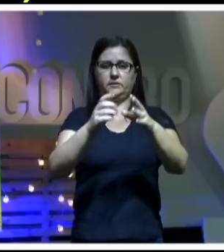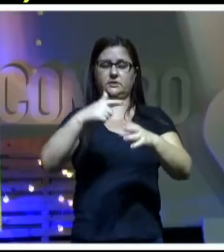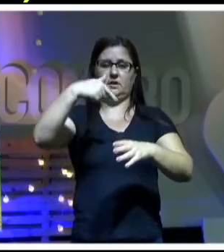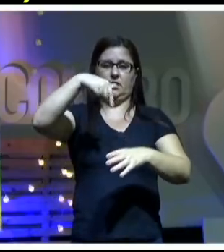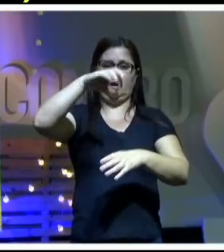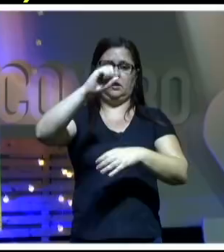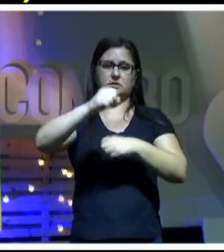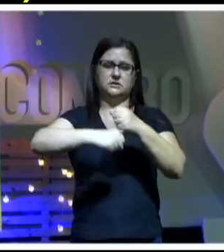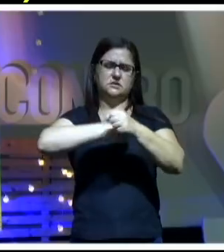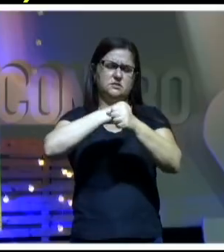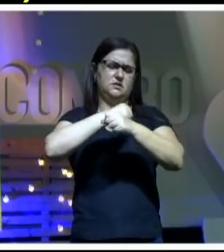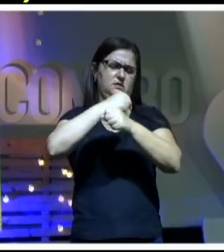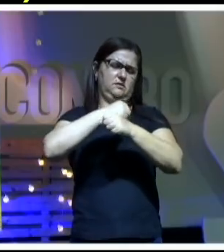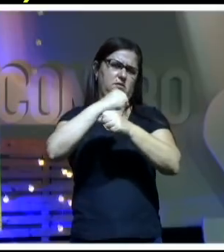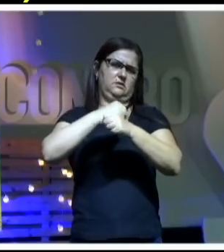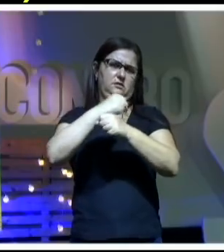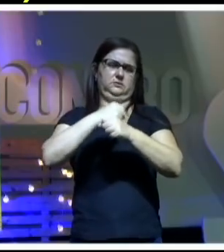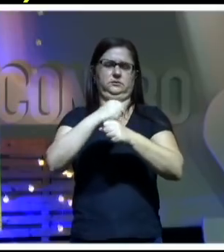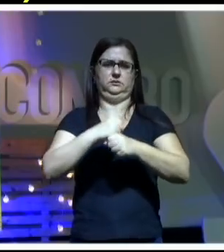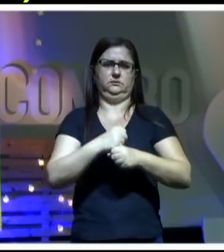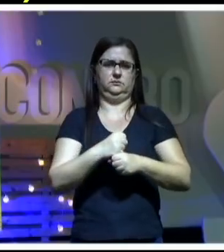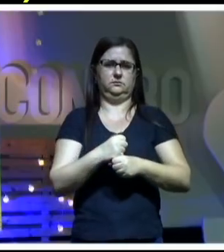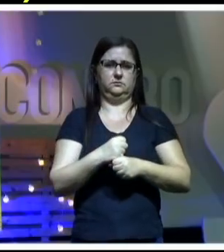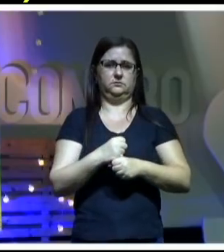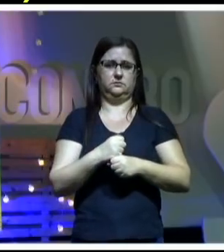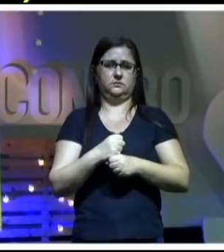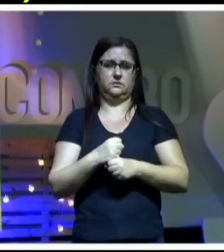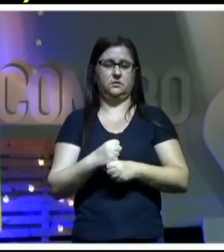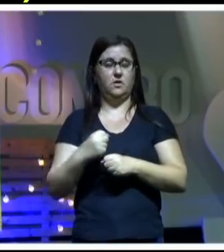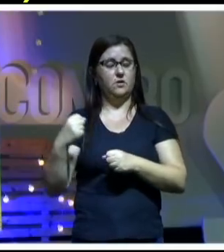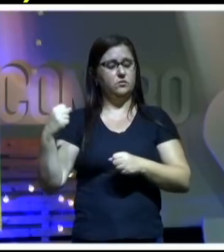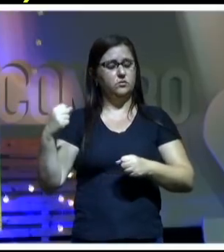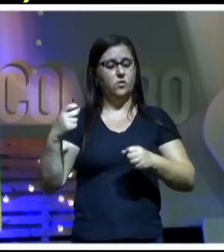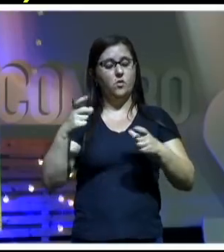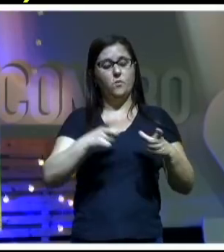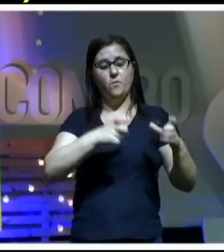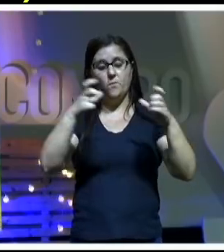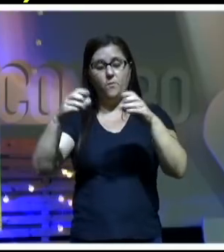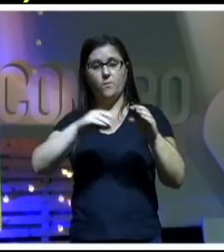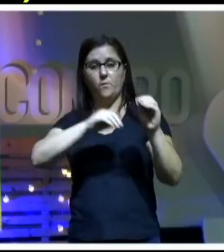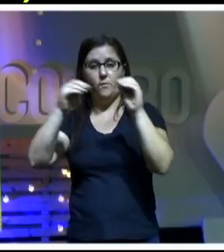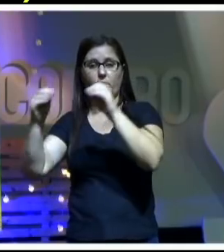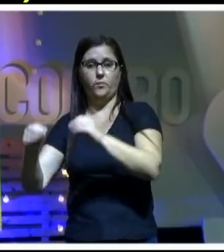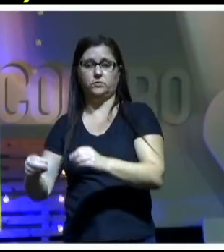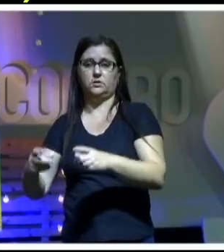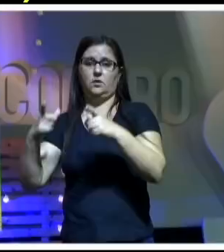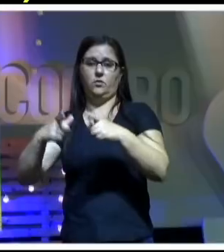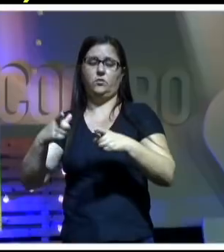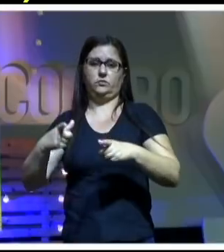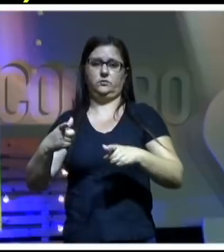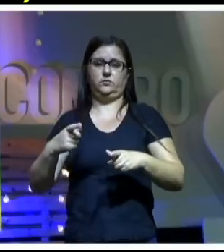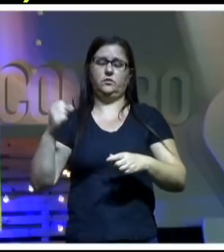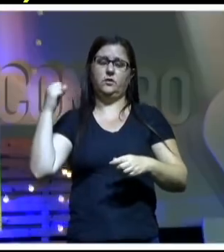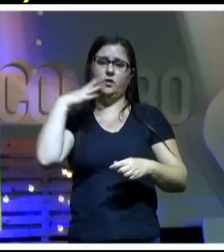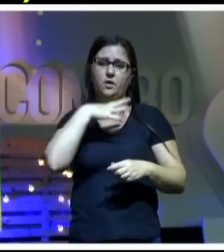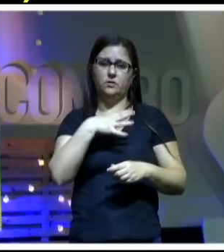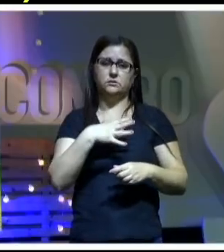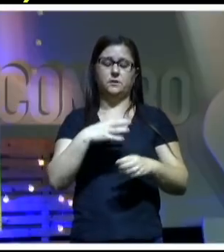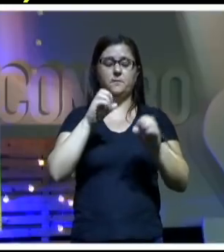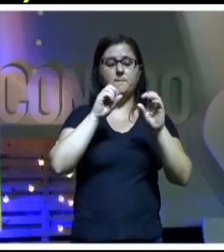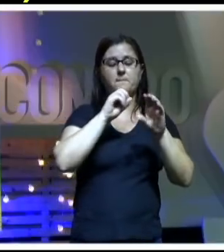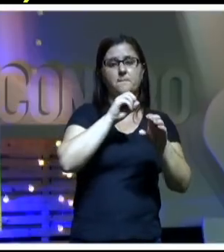anos idade em passadena califórnia ea passar por um novo local projetado para facilitar a sua oferta de educação online